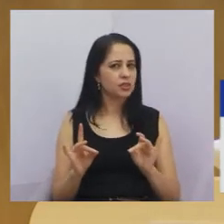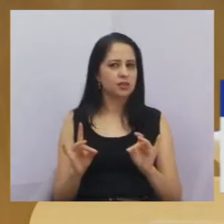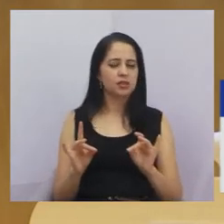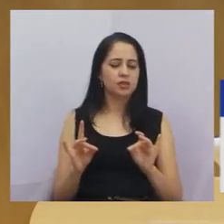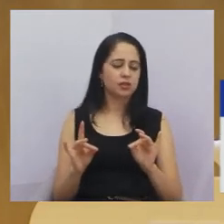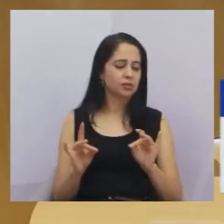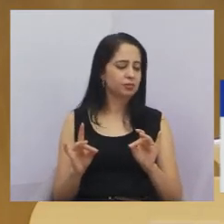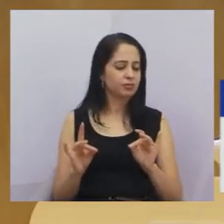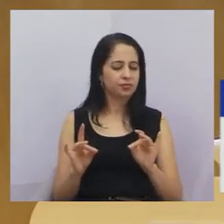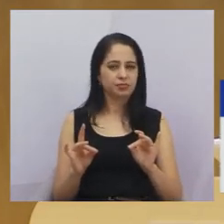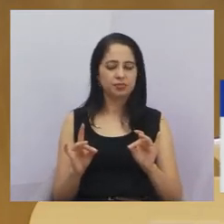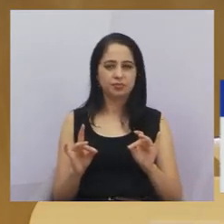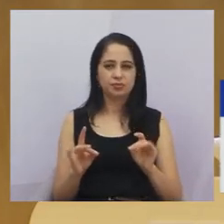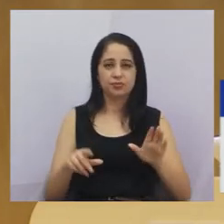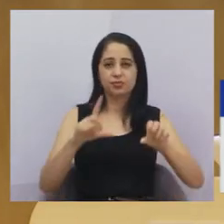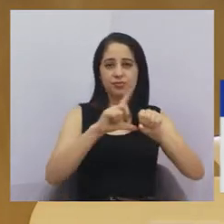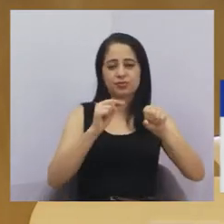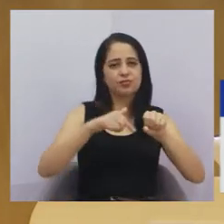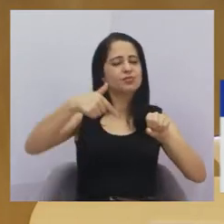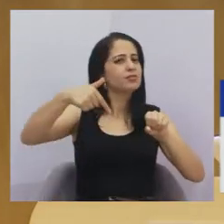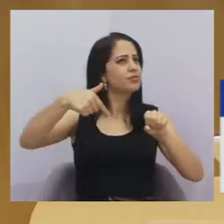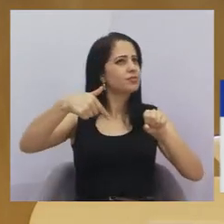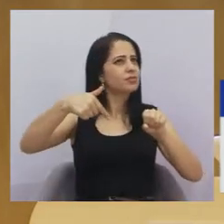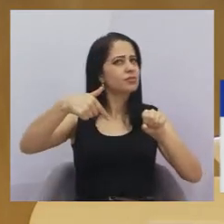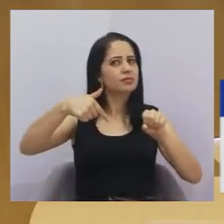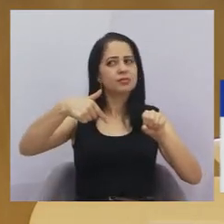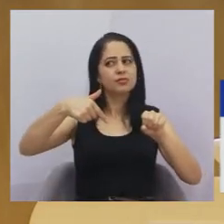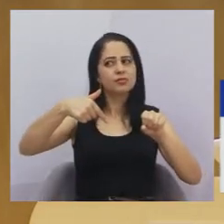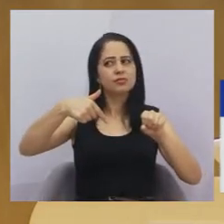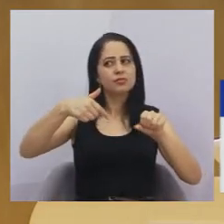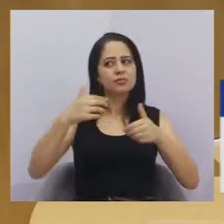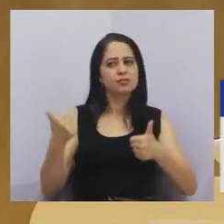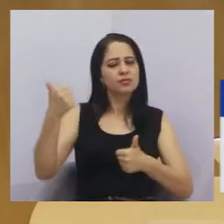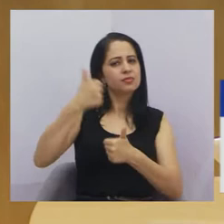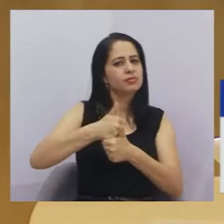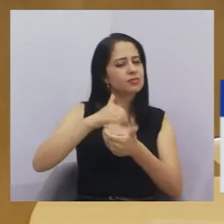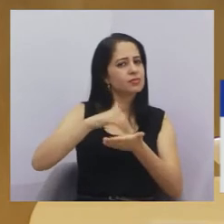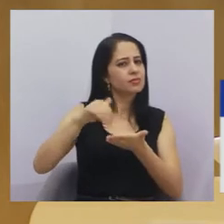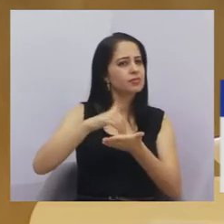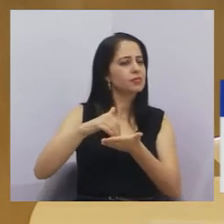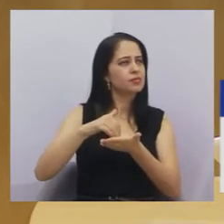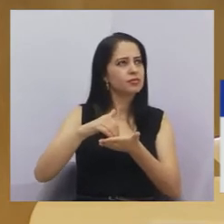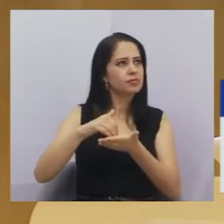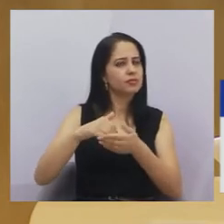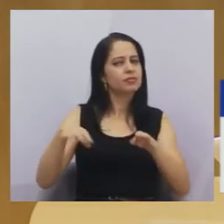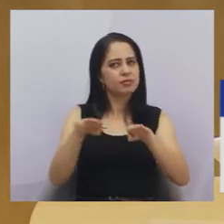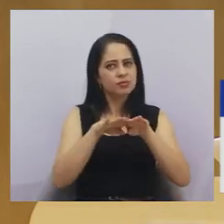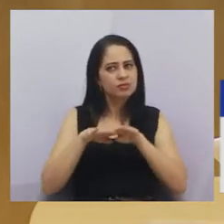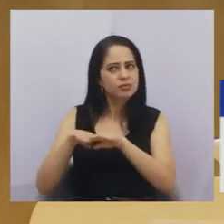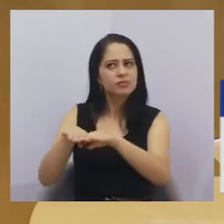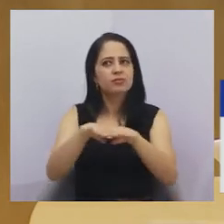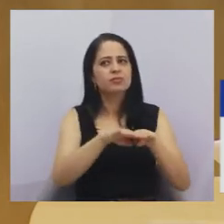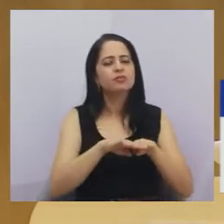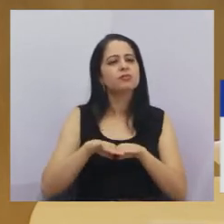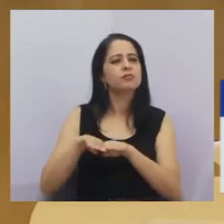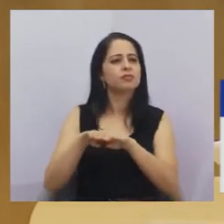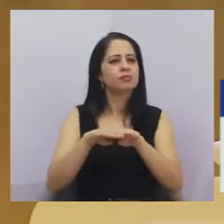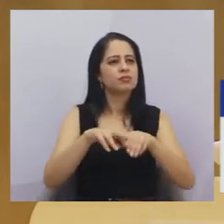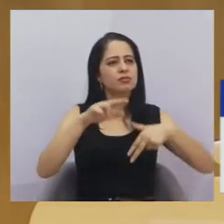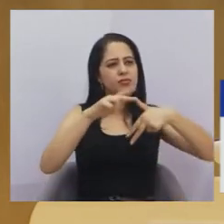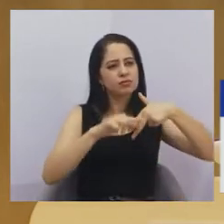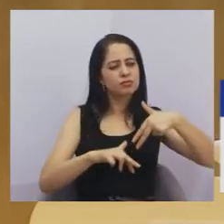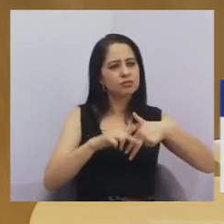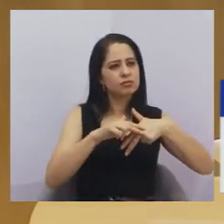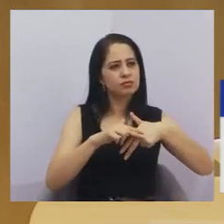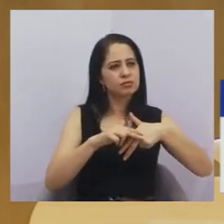comissão. Artigo 7º, ao Subsecretário da Igualdade e Direitos Humanos compete